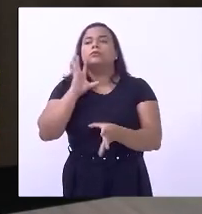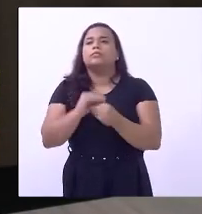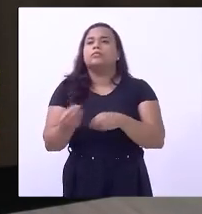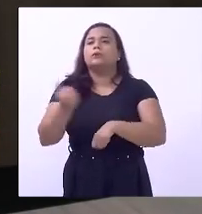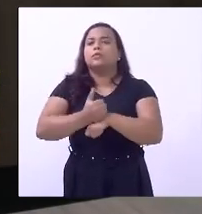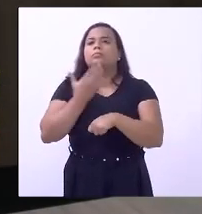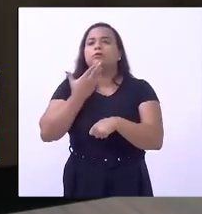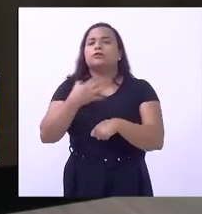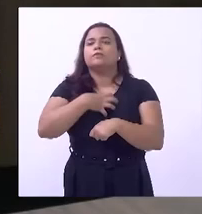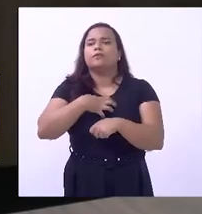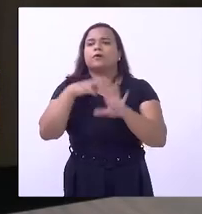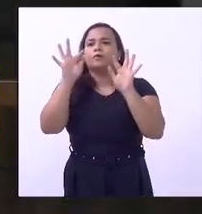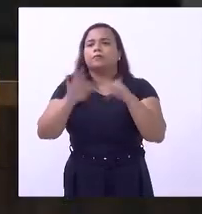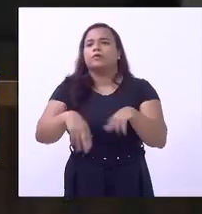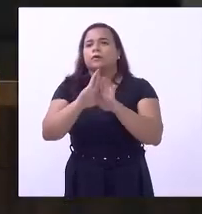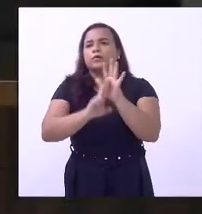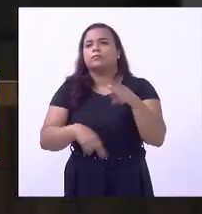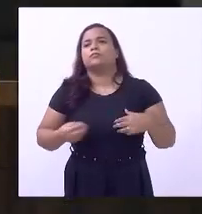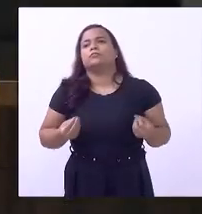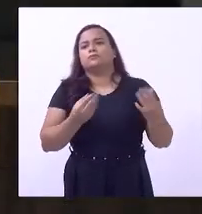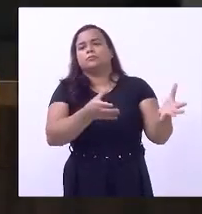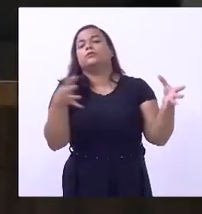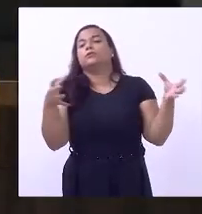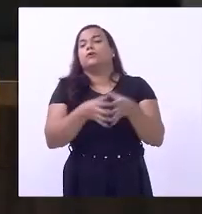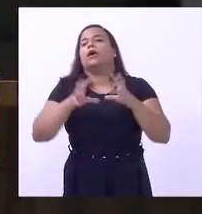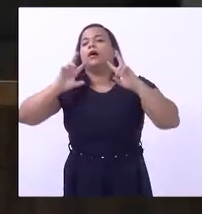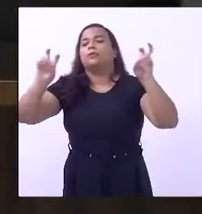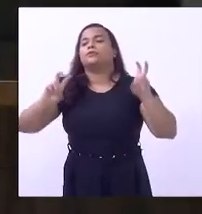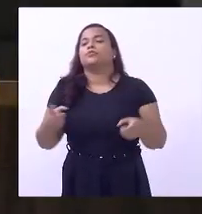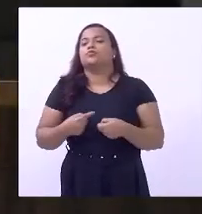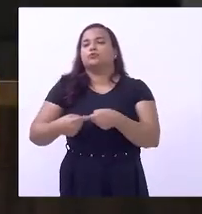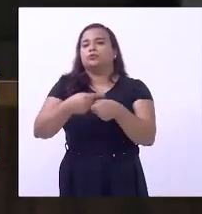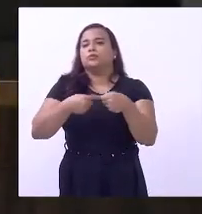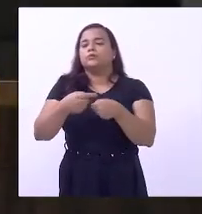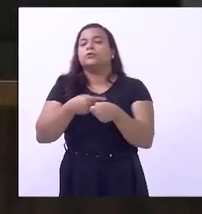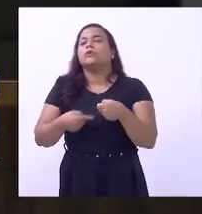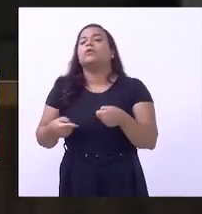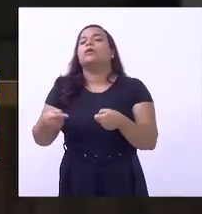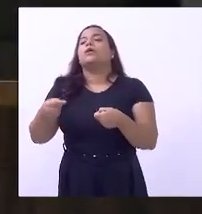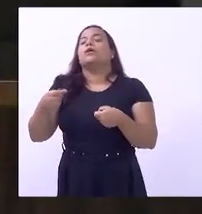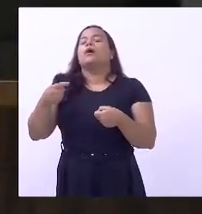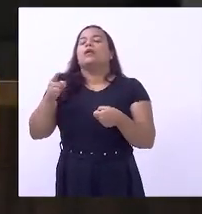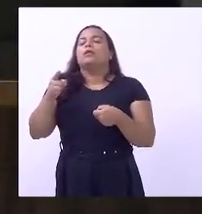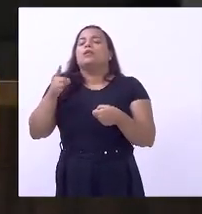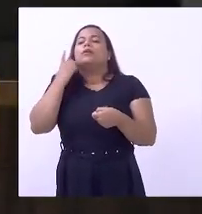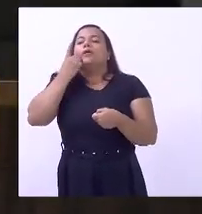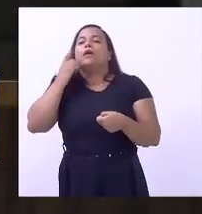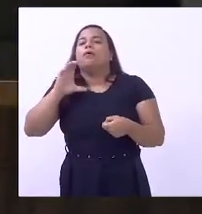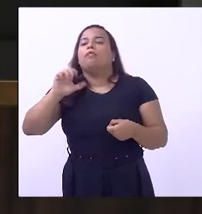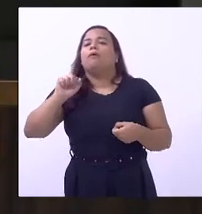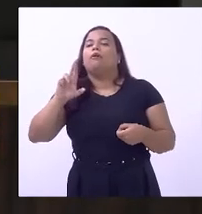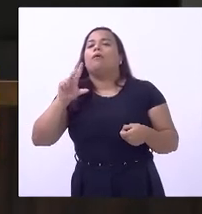redação. Que a presidência defere. Pela Comissão de Assuntos Municipais, deputado Carlos Macedo.